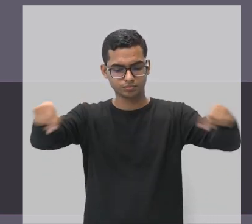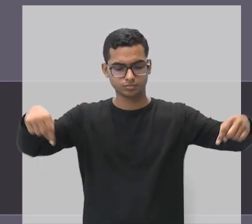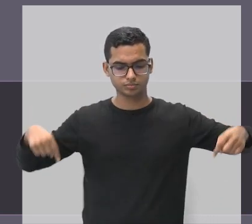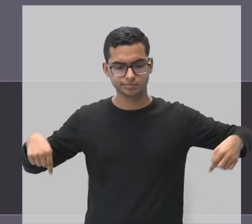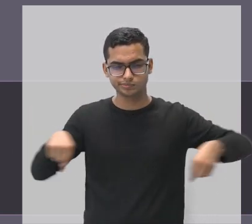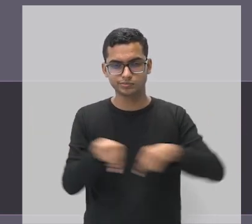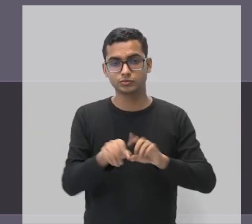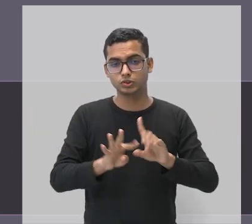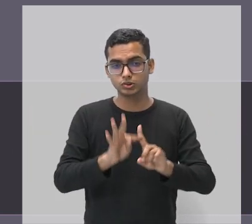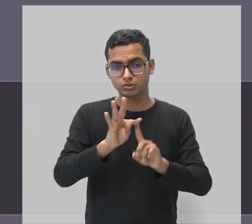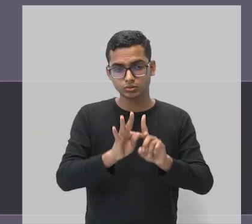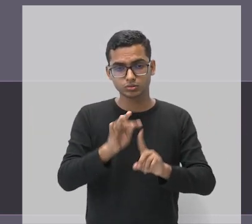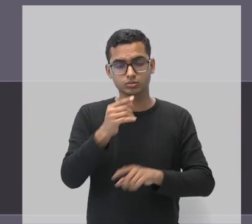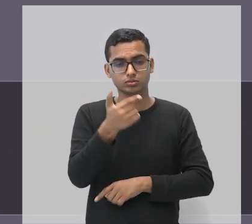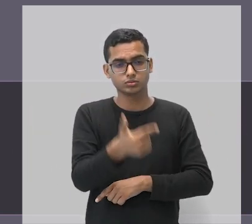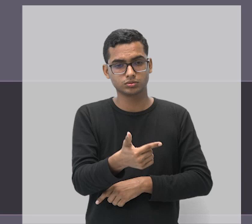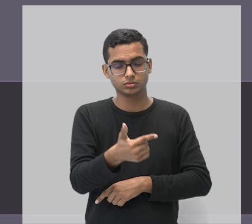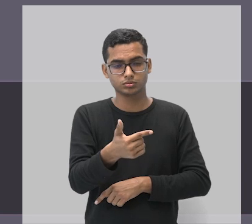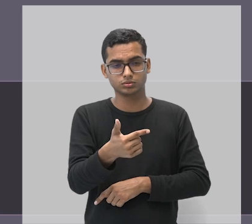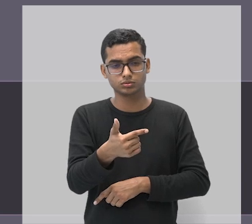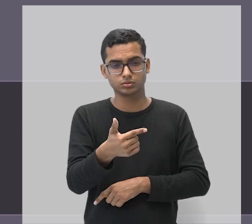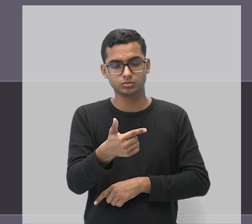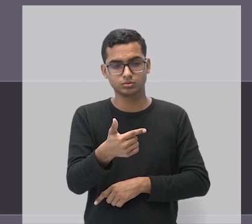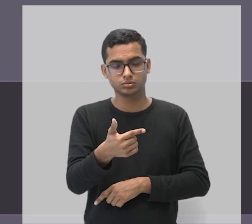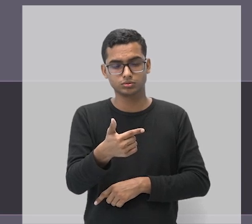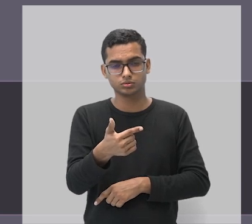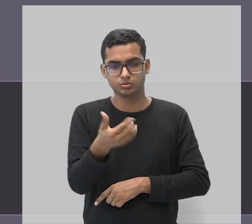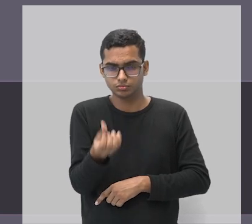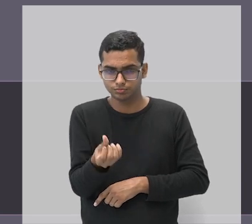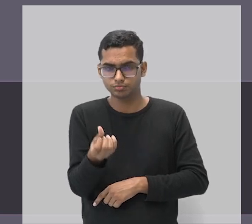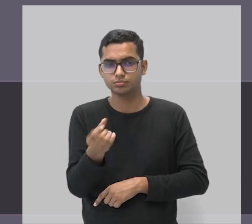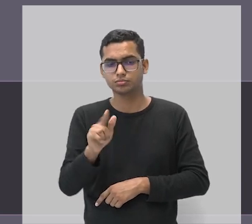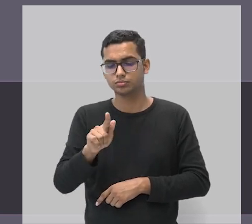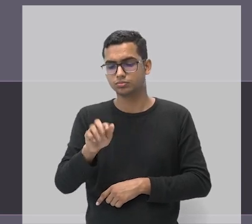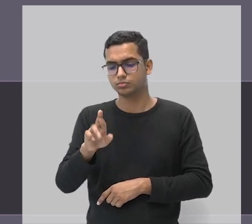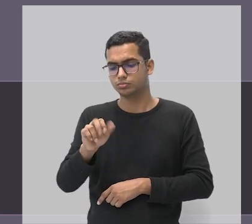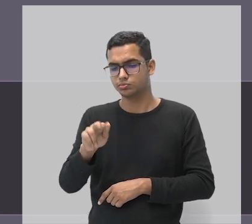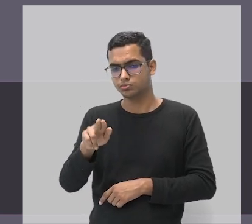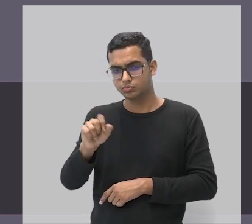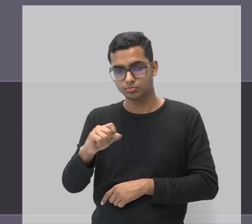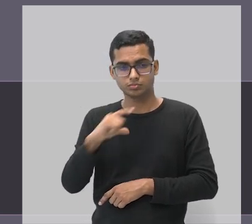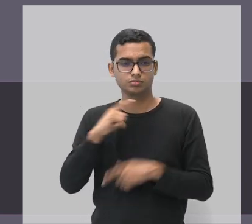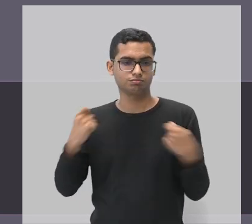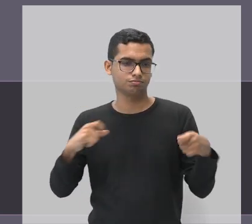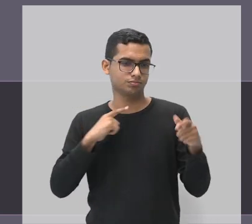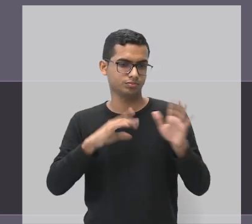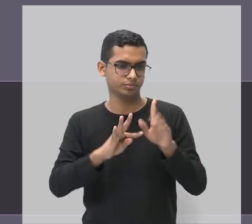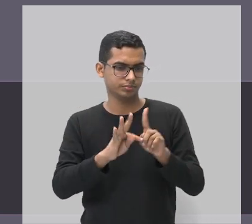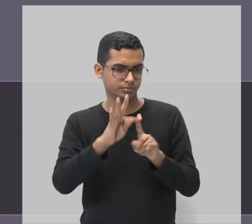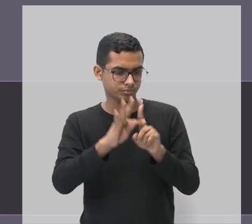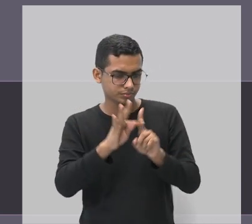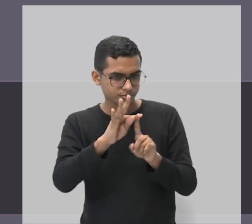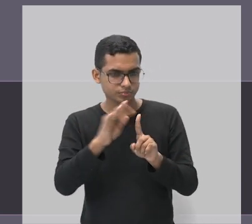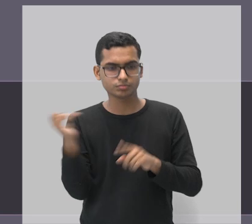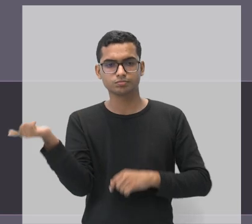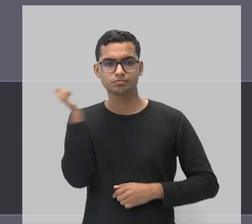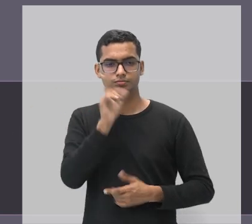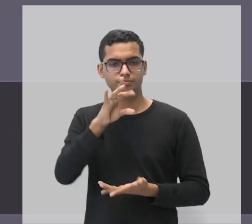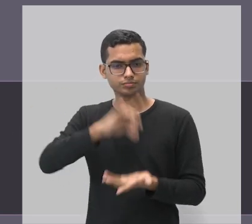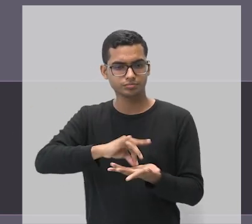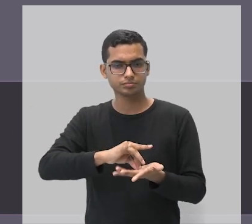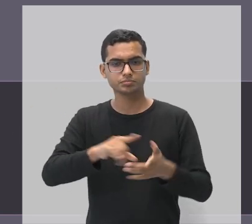é mantida a 26 graus, tá? Ela precisa ter essa temperatura para que